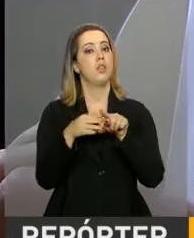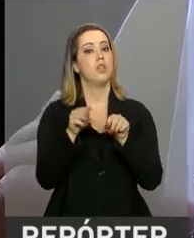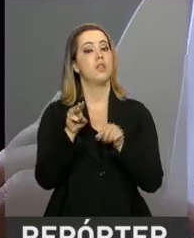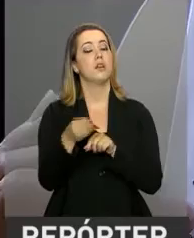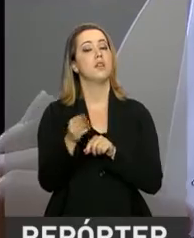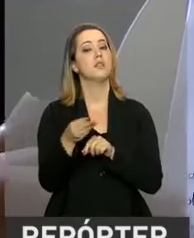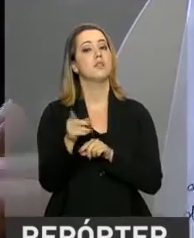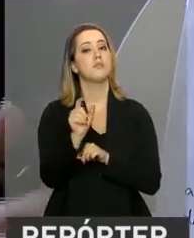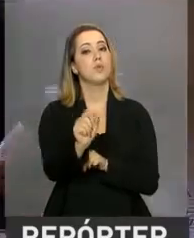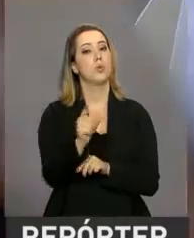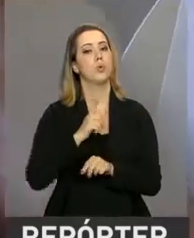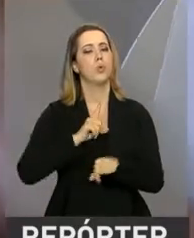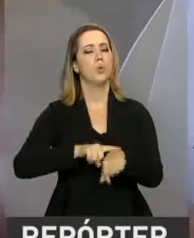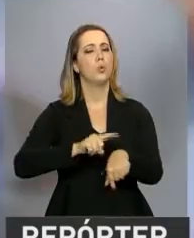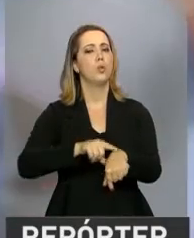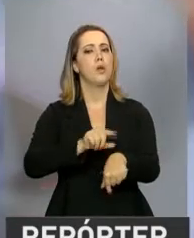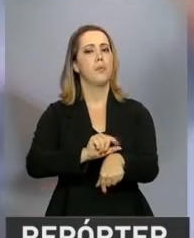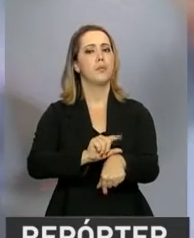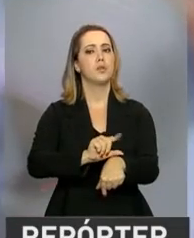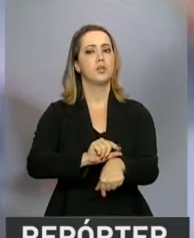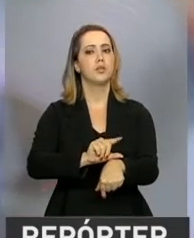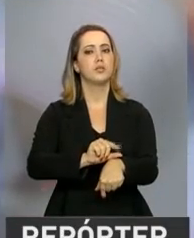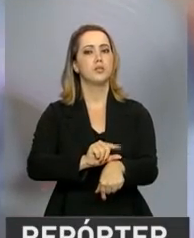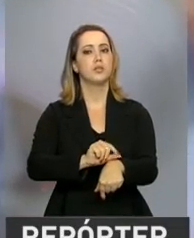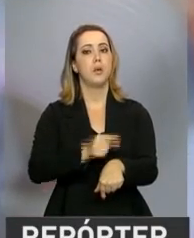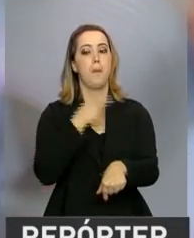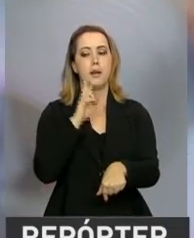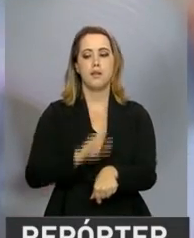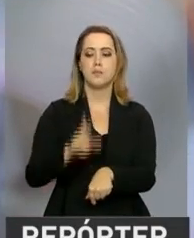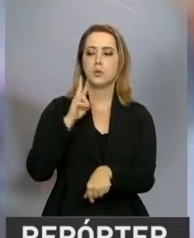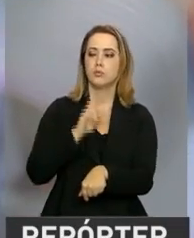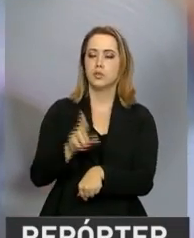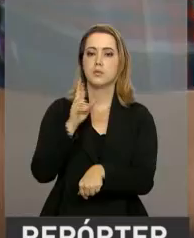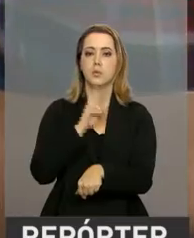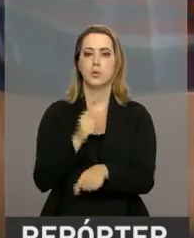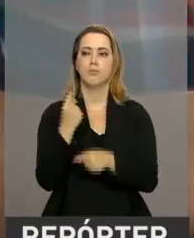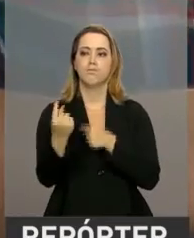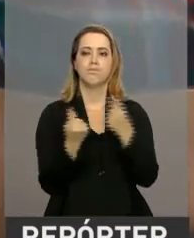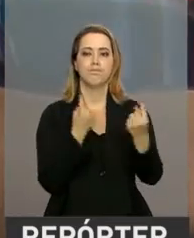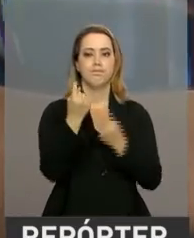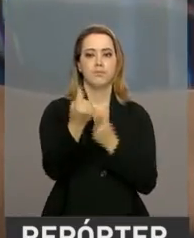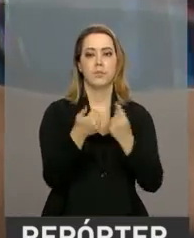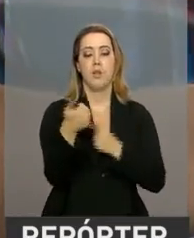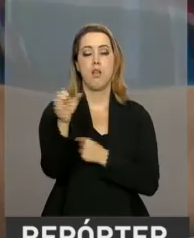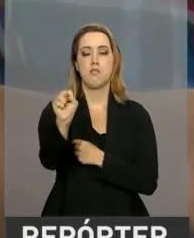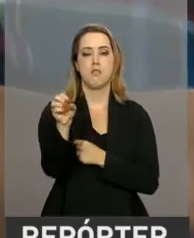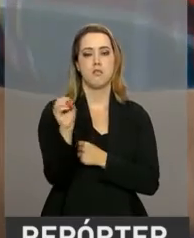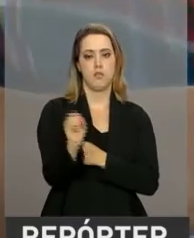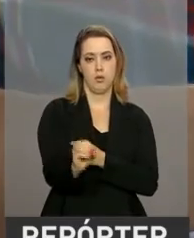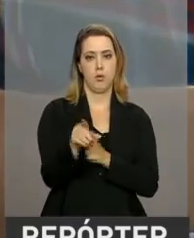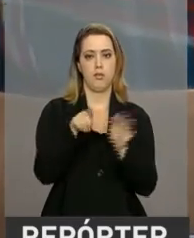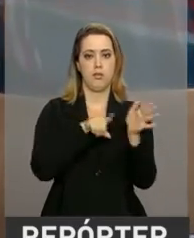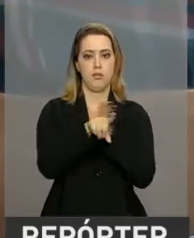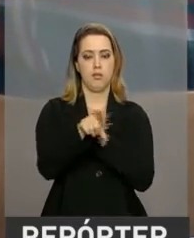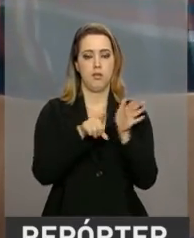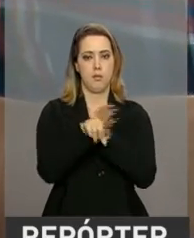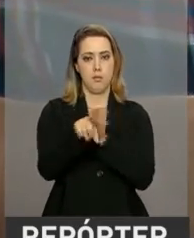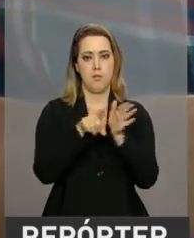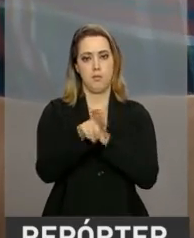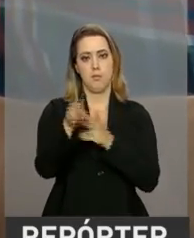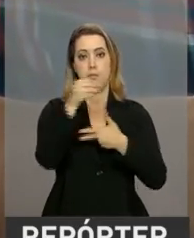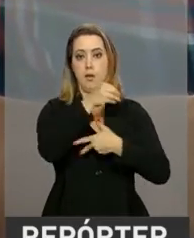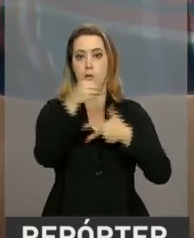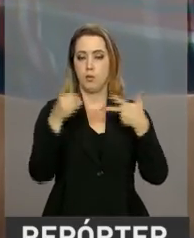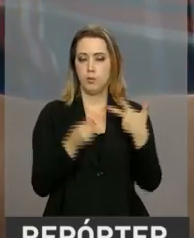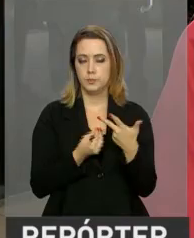os estudantes de todo o brasil terão para responder a cada uma das 180 questões do exame nacional do